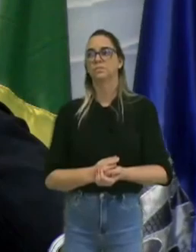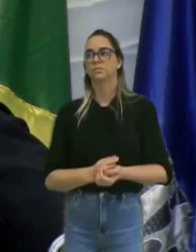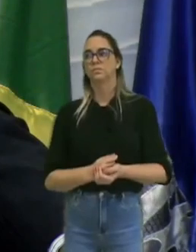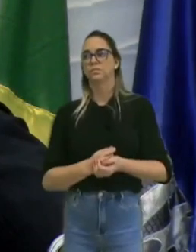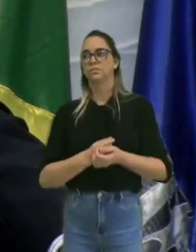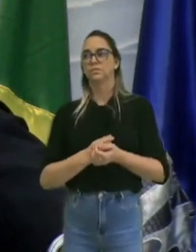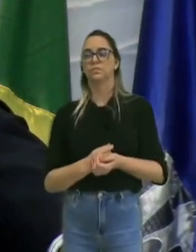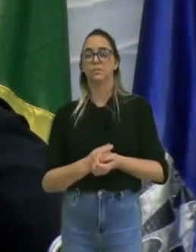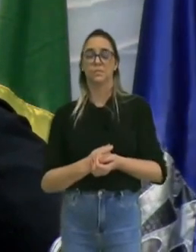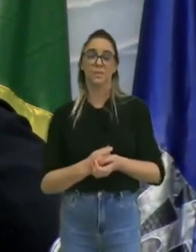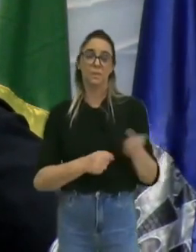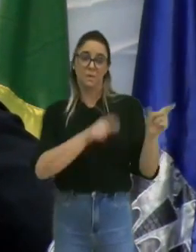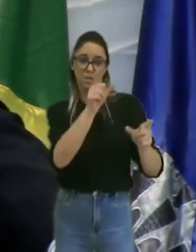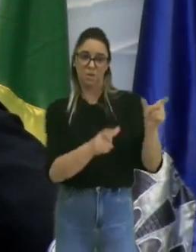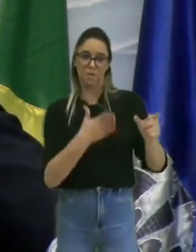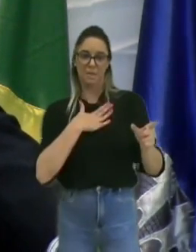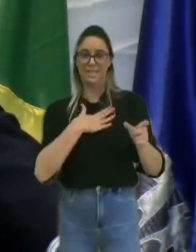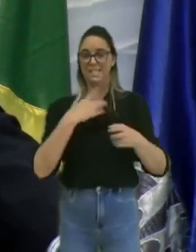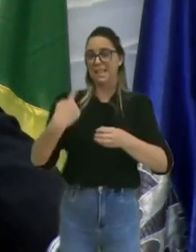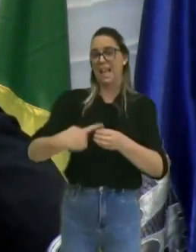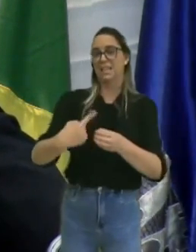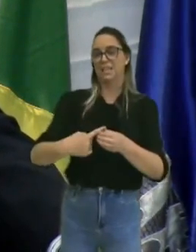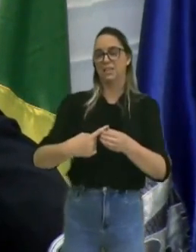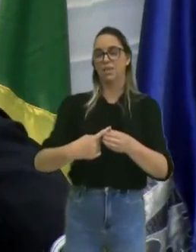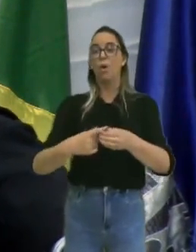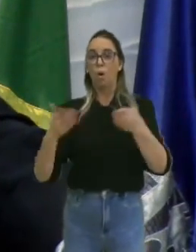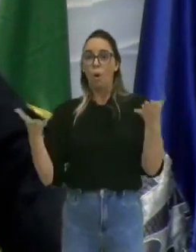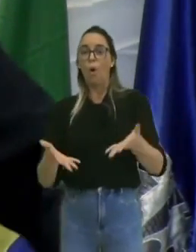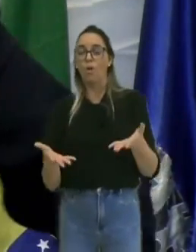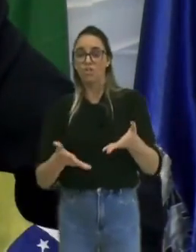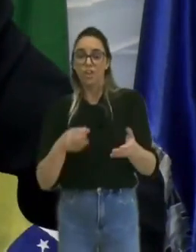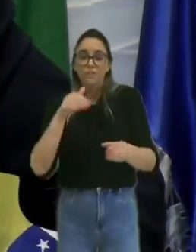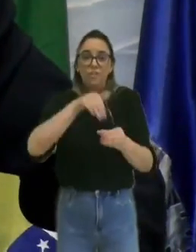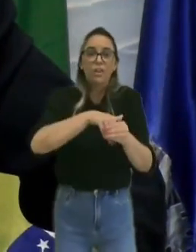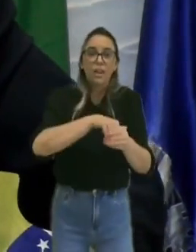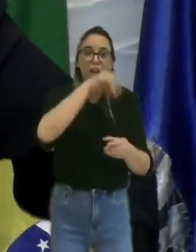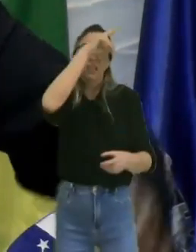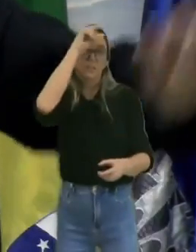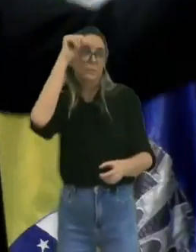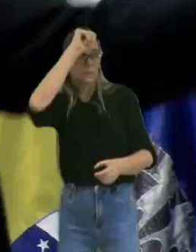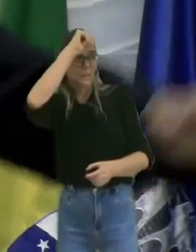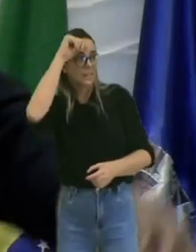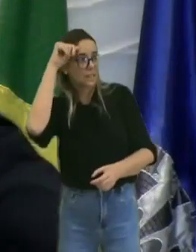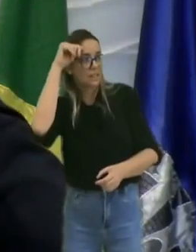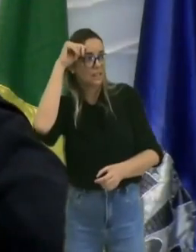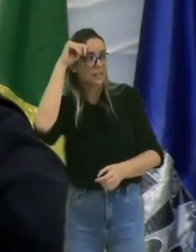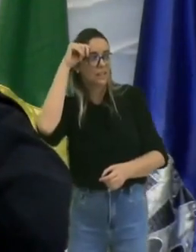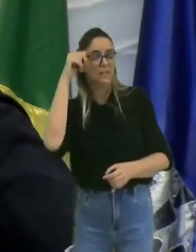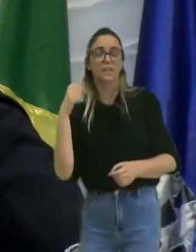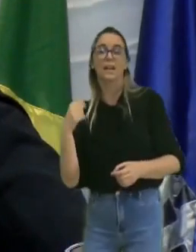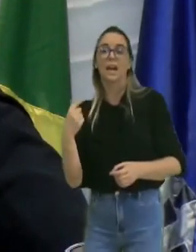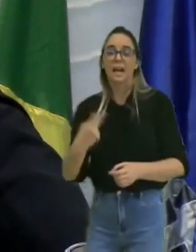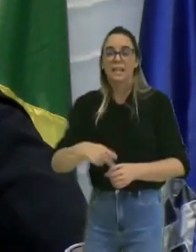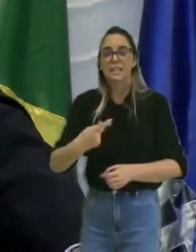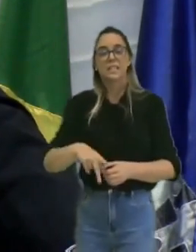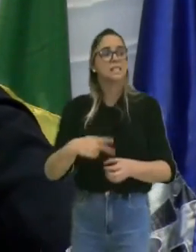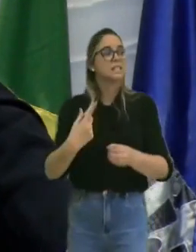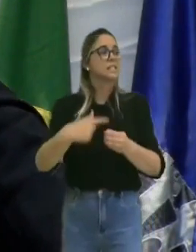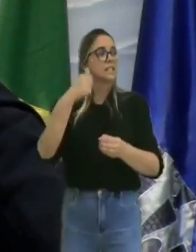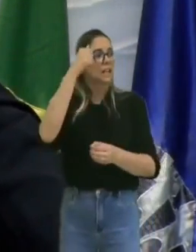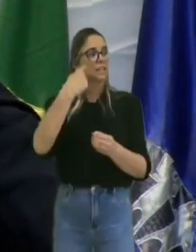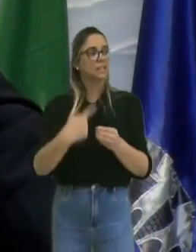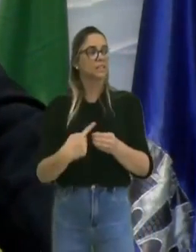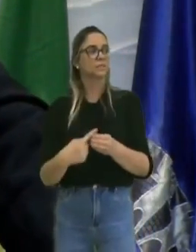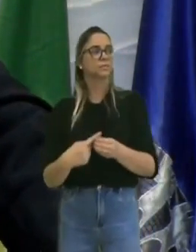minha cidade. E hoje eu voto de Batité, viu? Voto porque trouxe médico cirurgião para nossa cidade. Para os pobres. É um caba